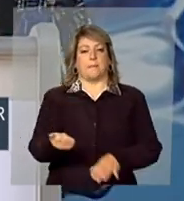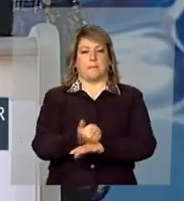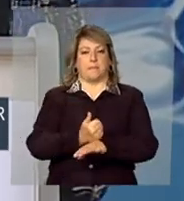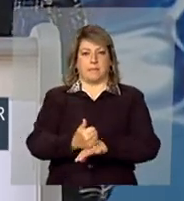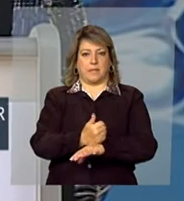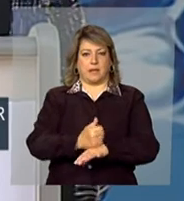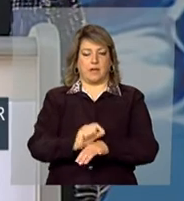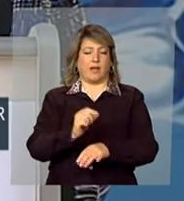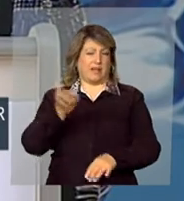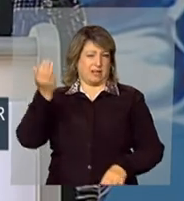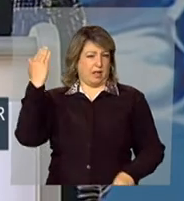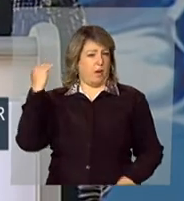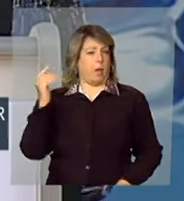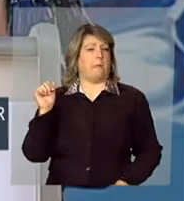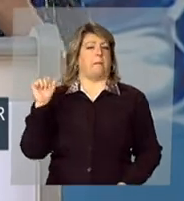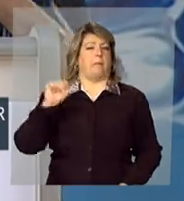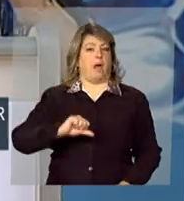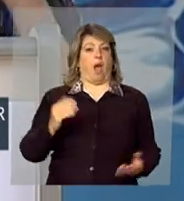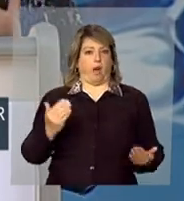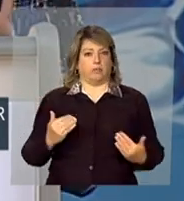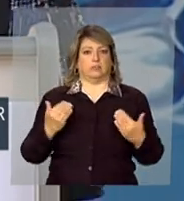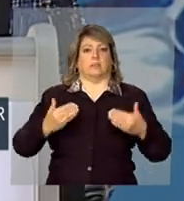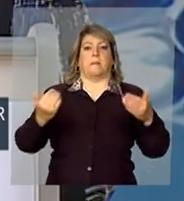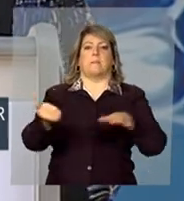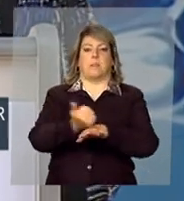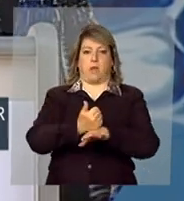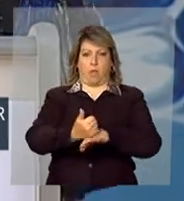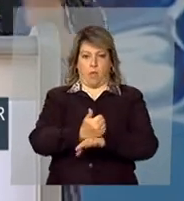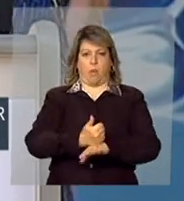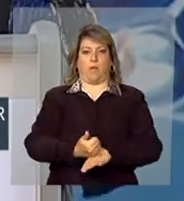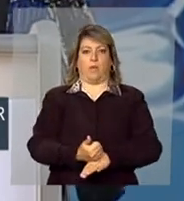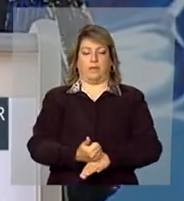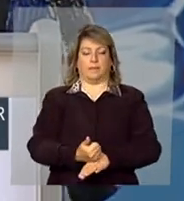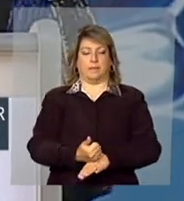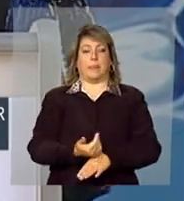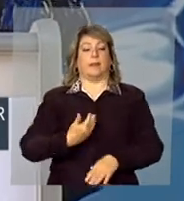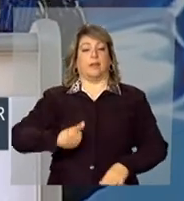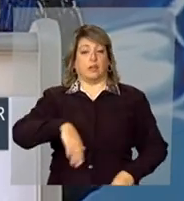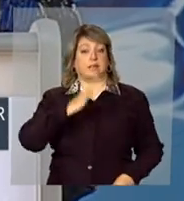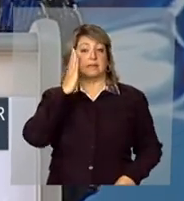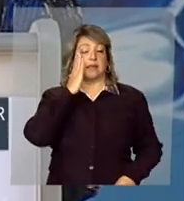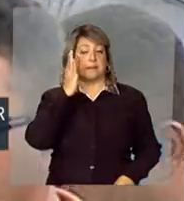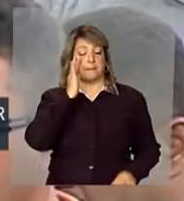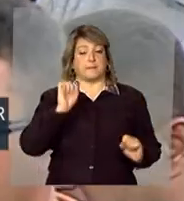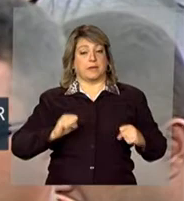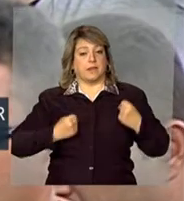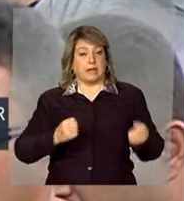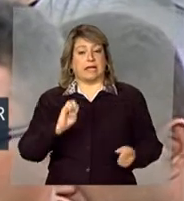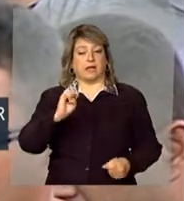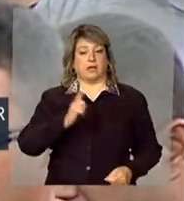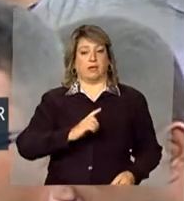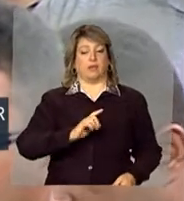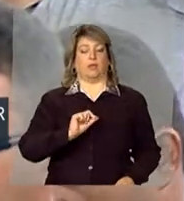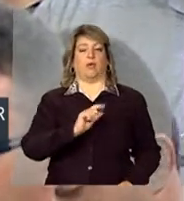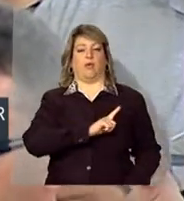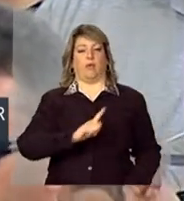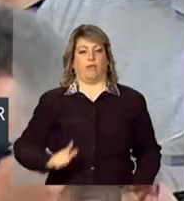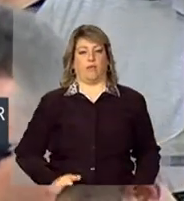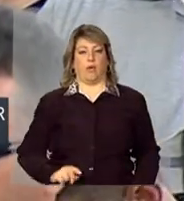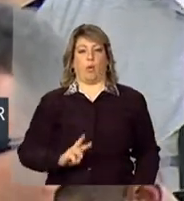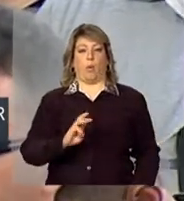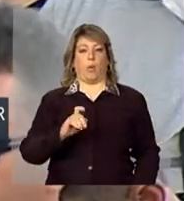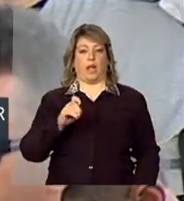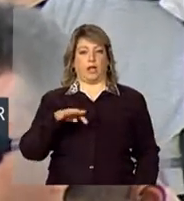uma década atrás. Nós sabemos que, pelo esforço do ex-governador Wellington,